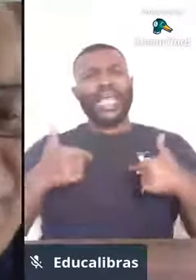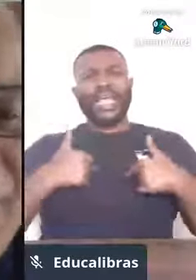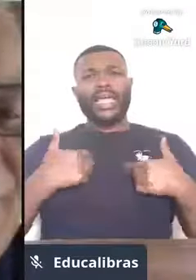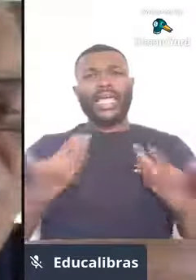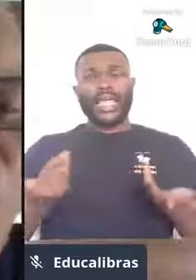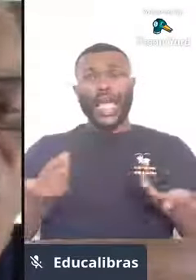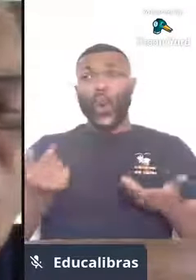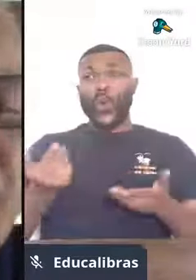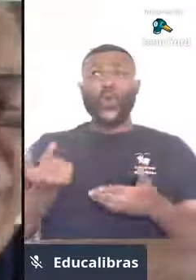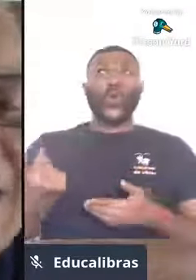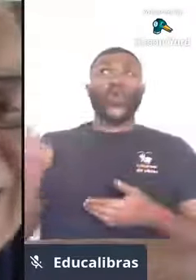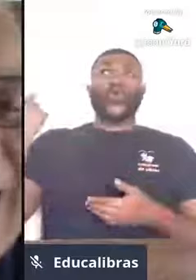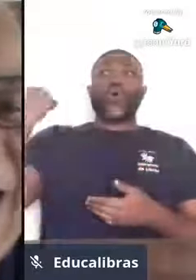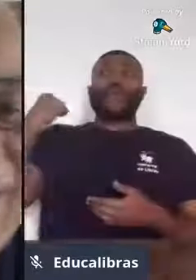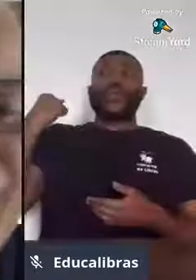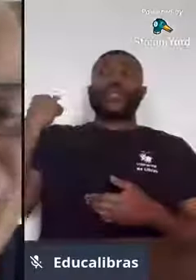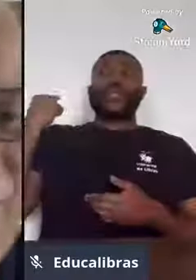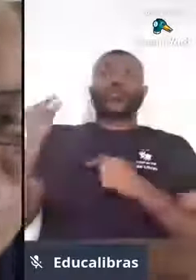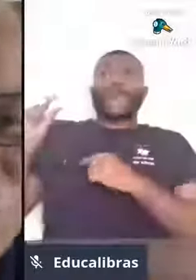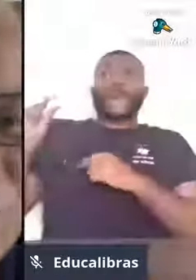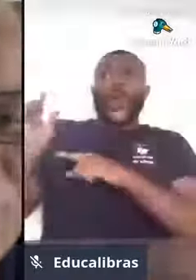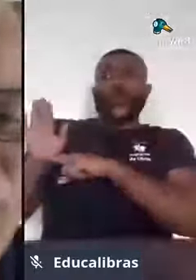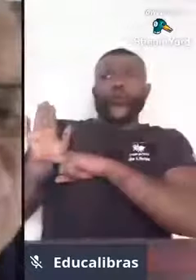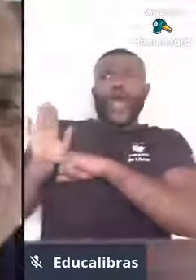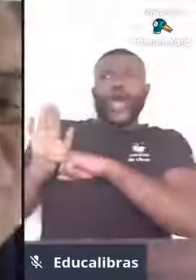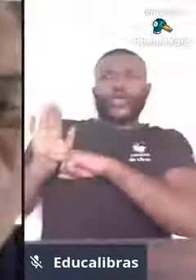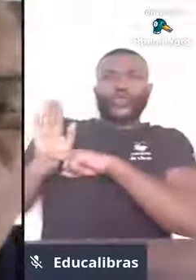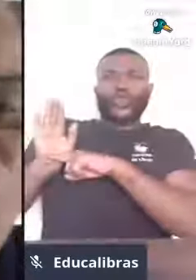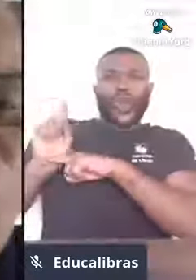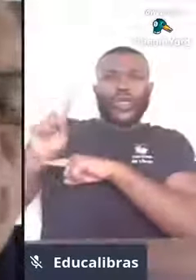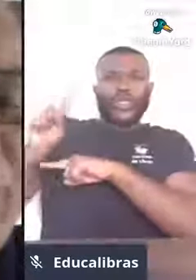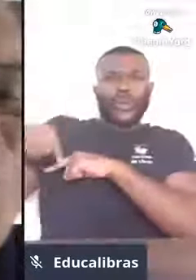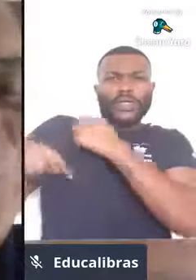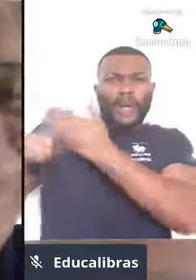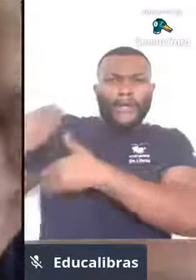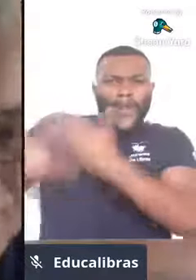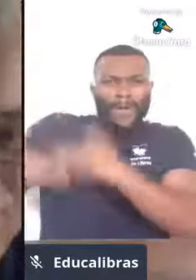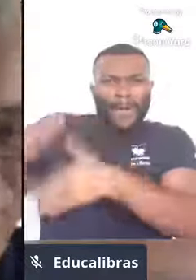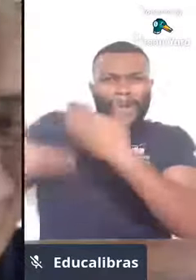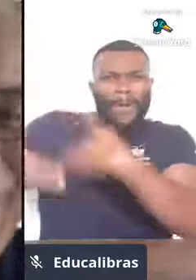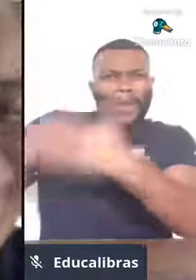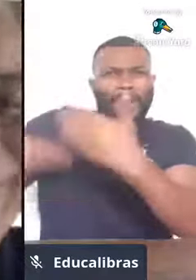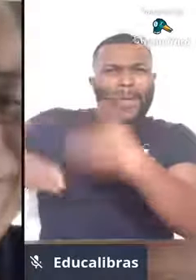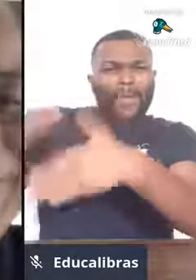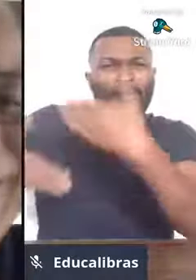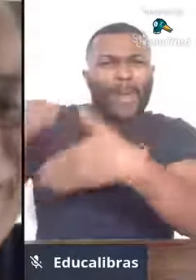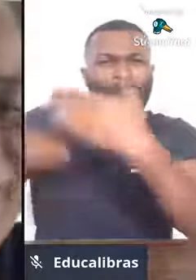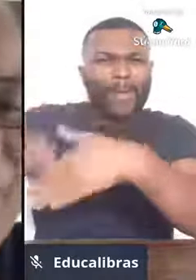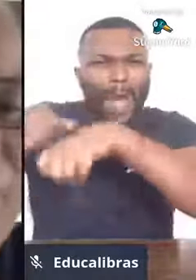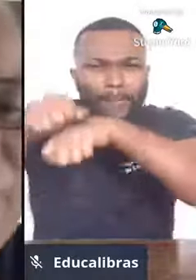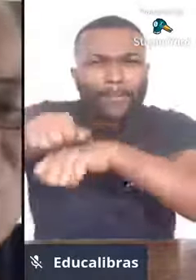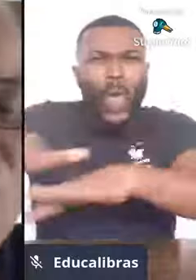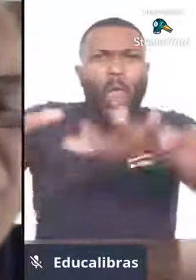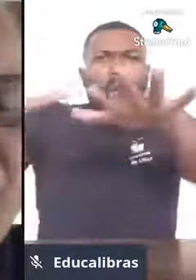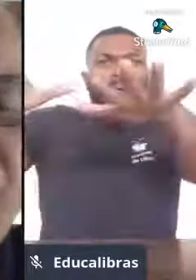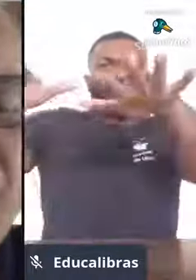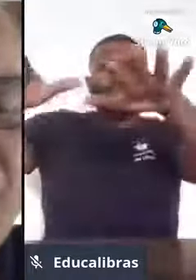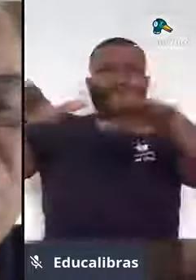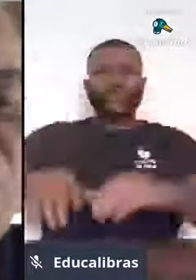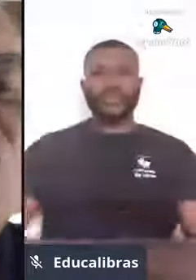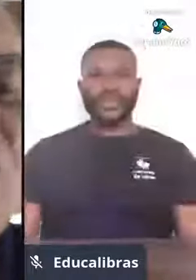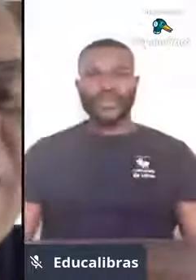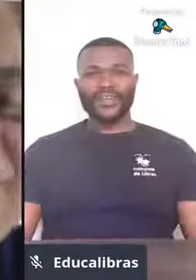e virou uma cascata embaixo, e depois você colocou pedronas para rolar e fez com que